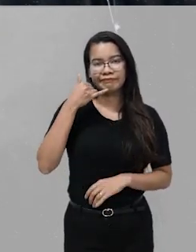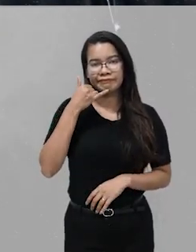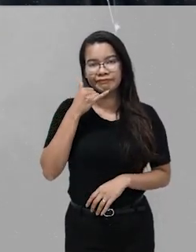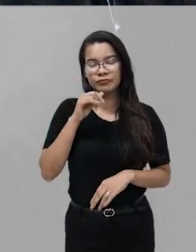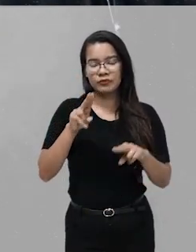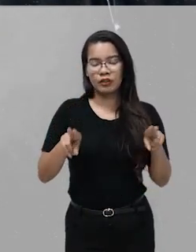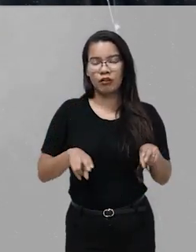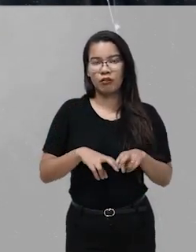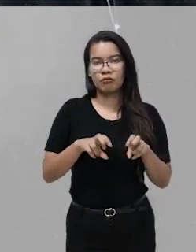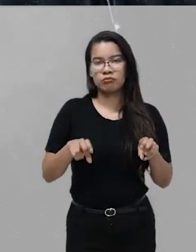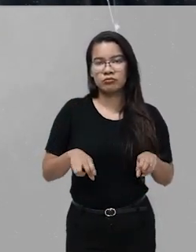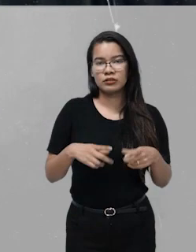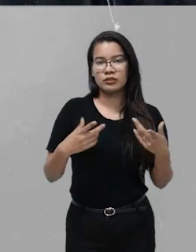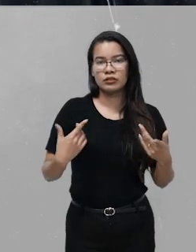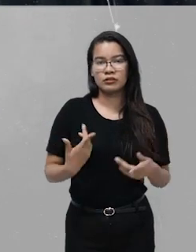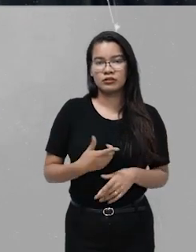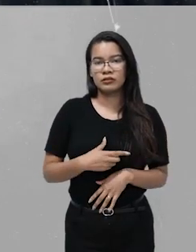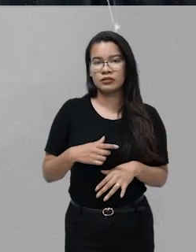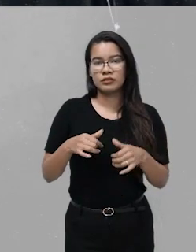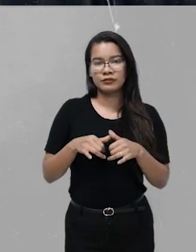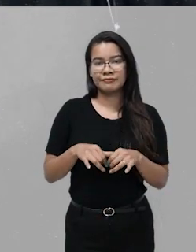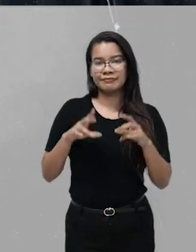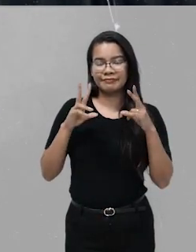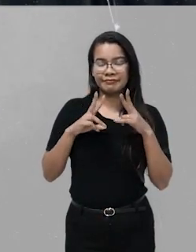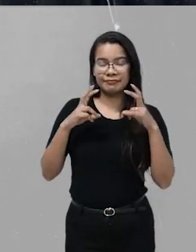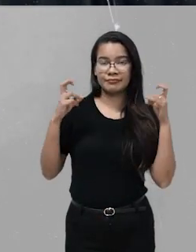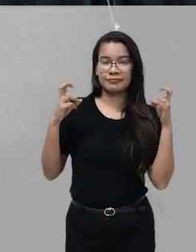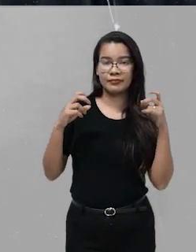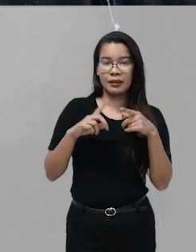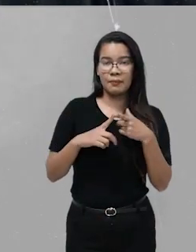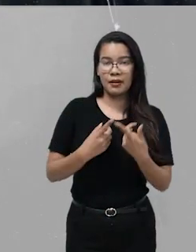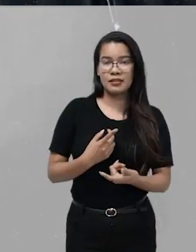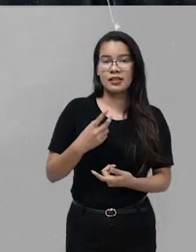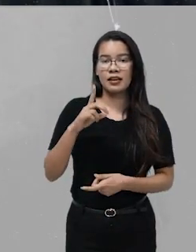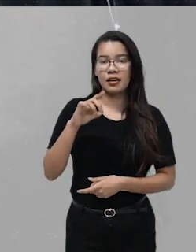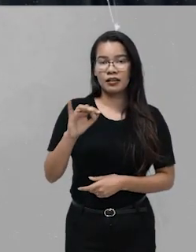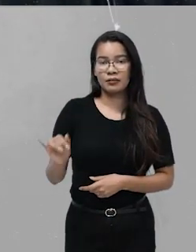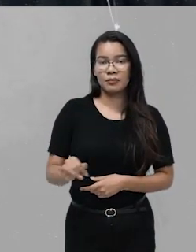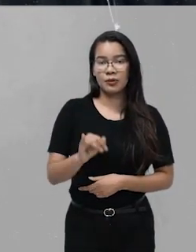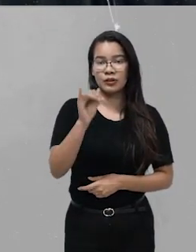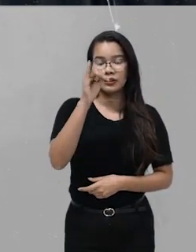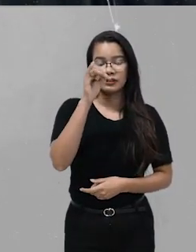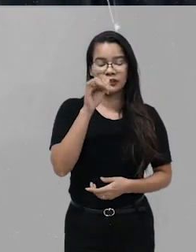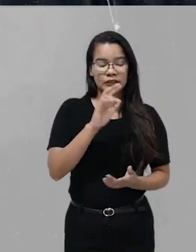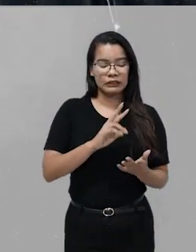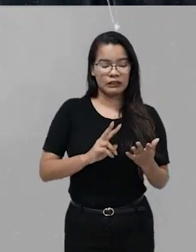computador, os telejornais e a gente vai ficando antenado. Mas é importante ler fonte